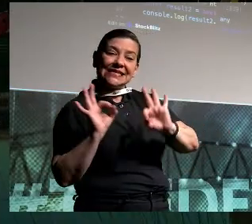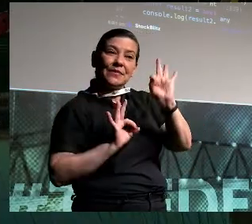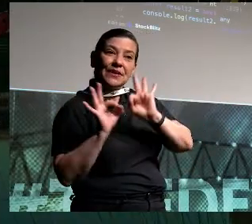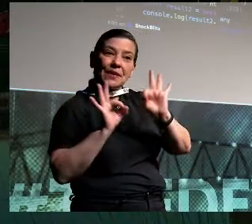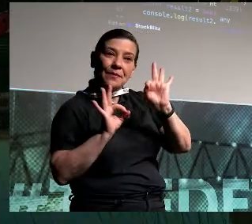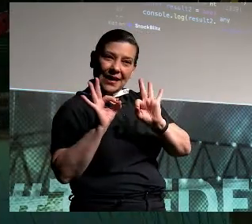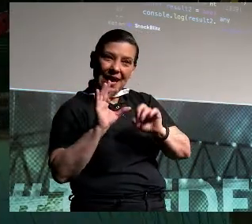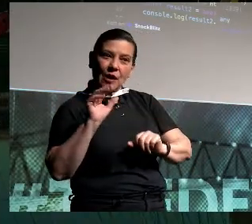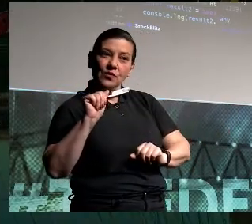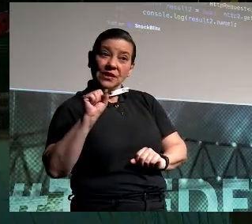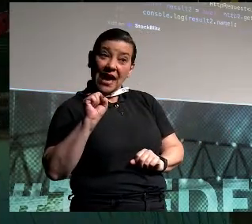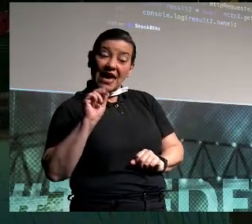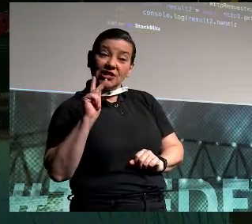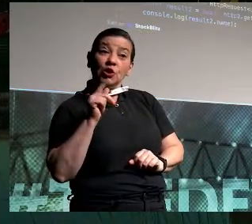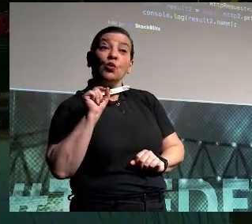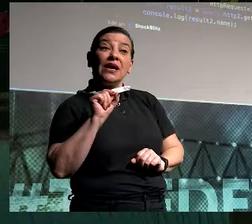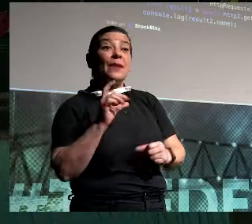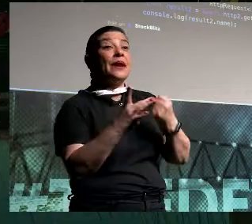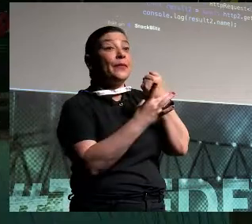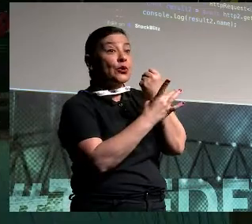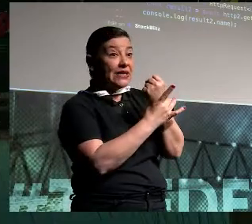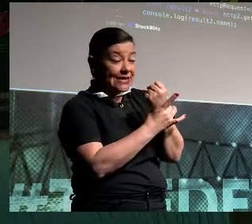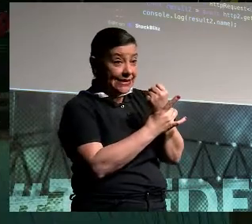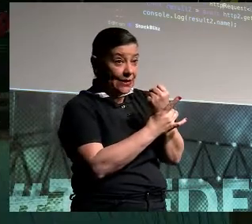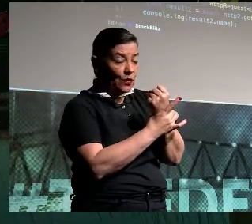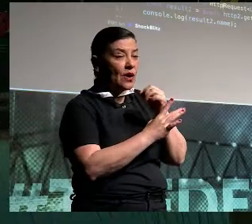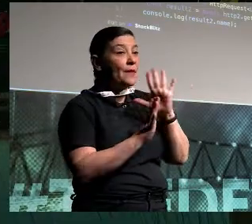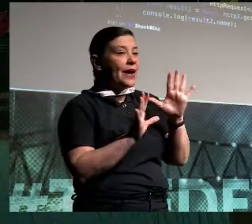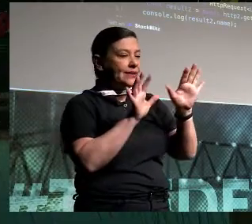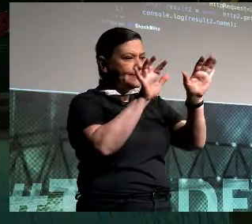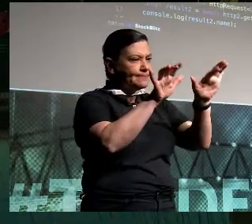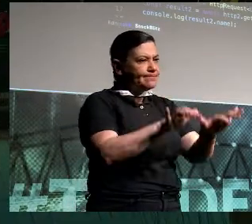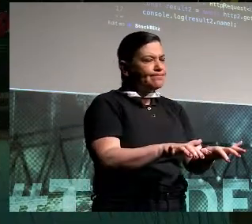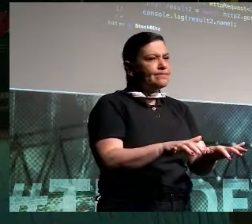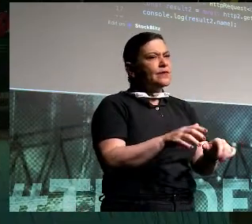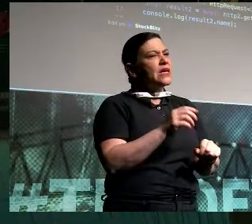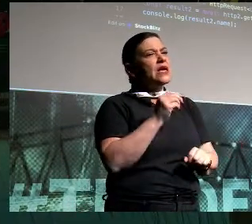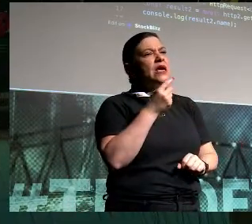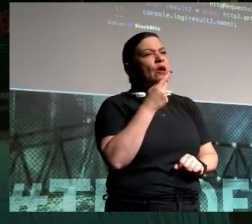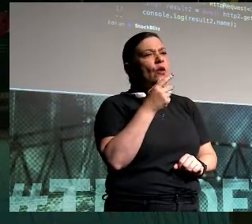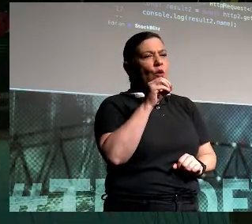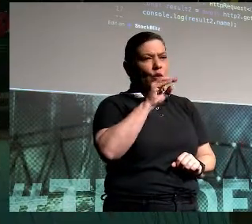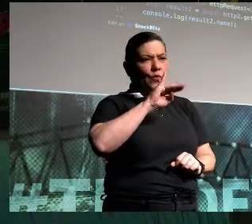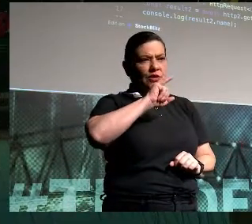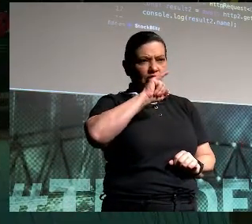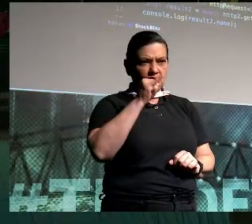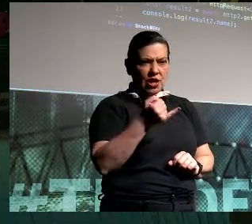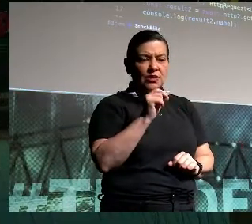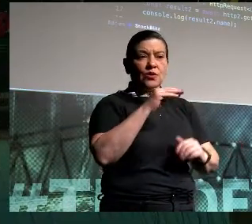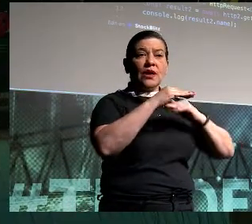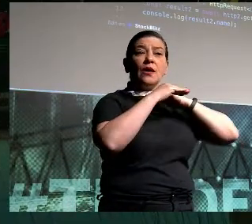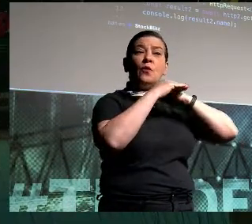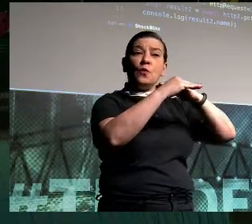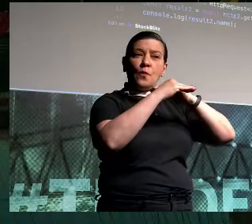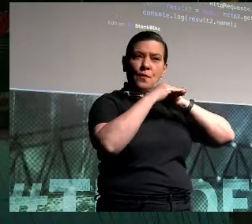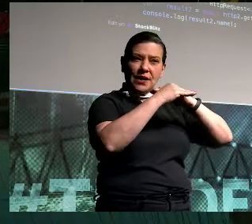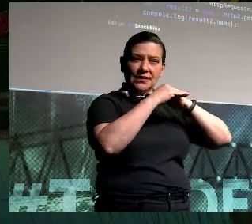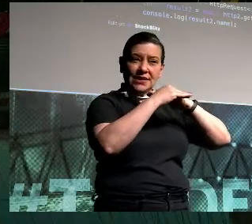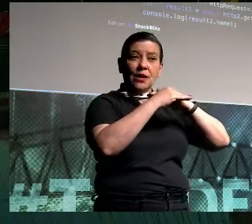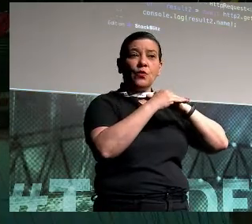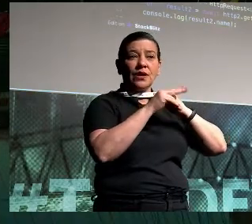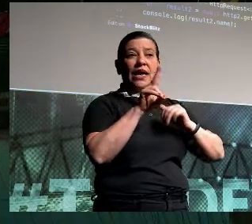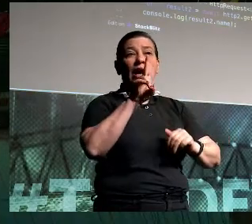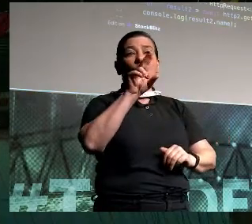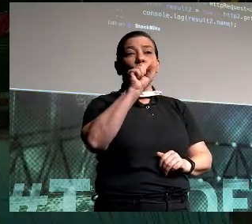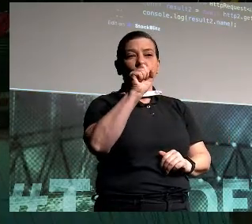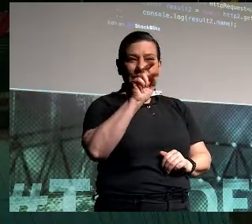proteger aqui. Agora, se eu vier aqui e falar, olha, esse meu objeto HTTP request, o padrão dele é o user, então utiliza